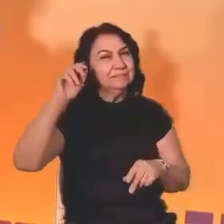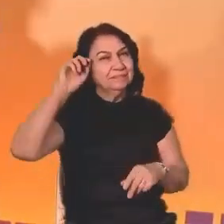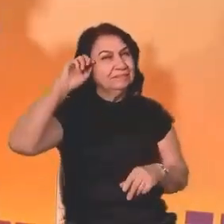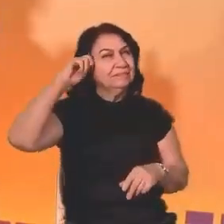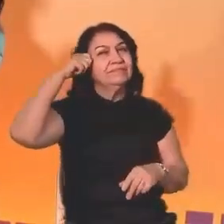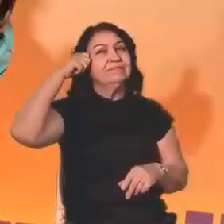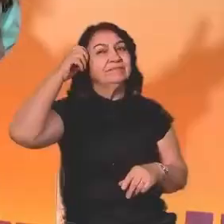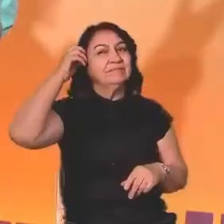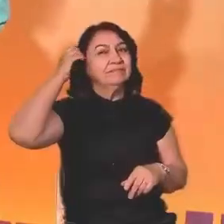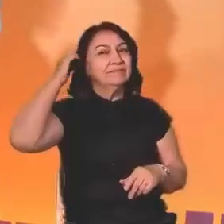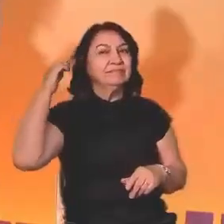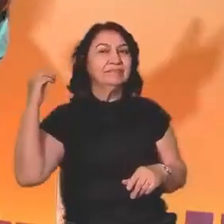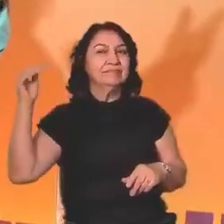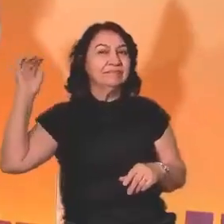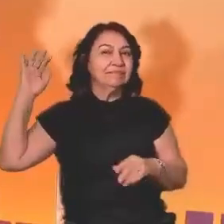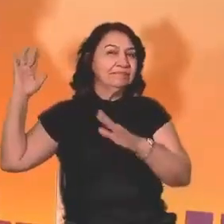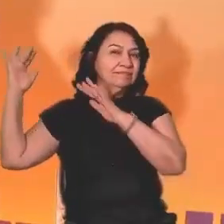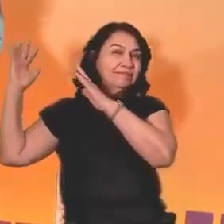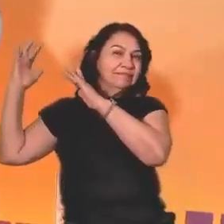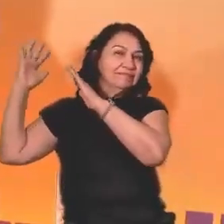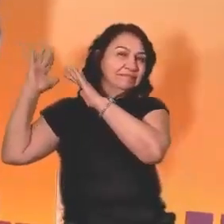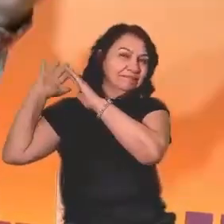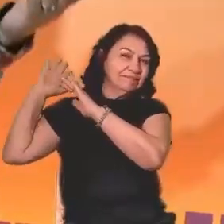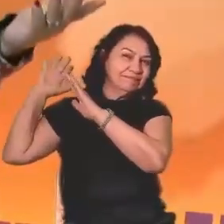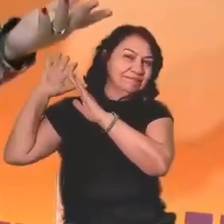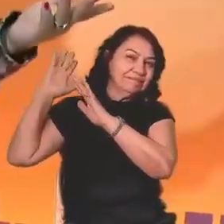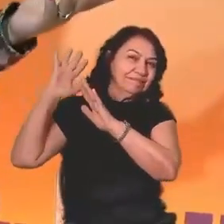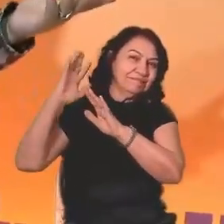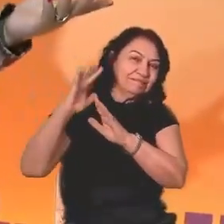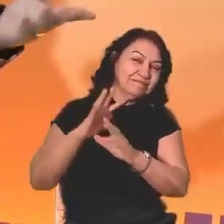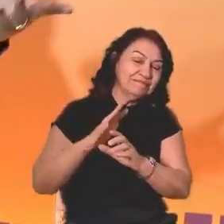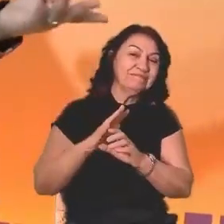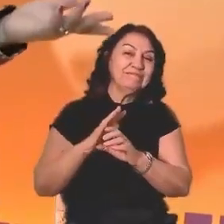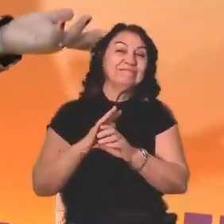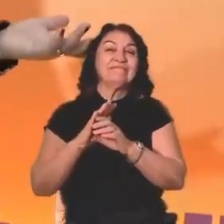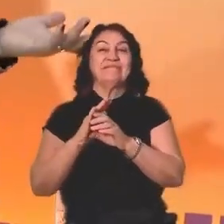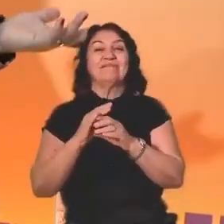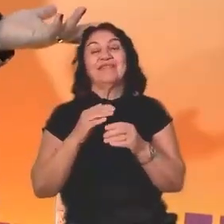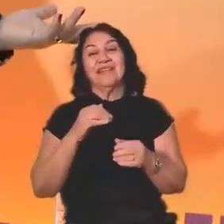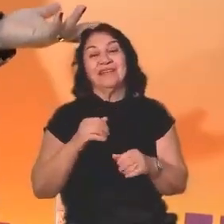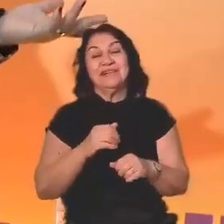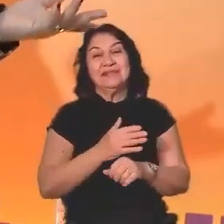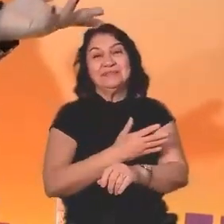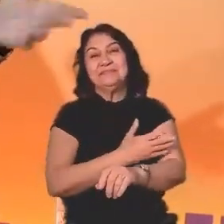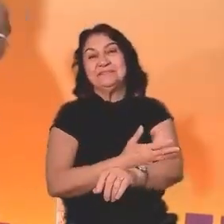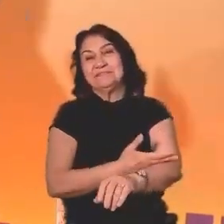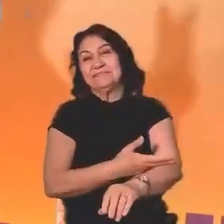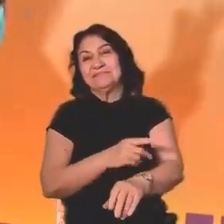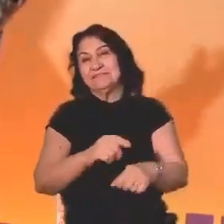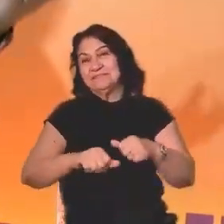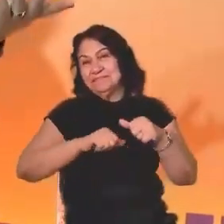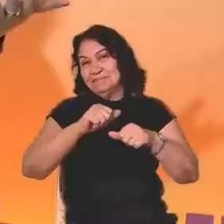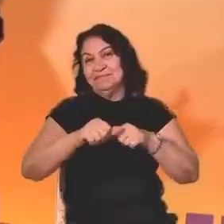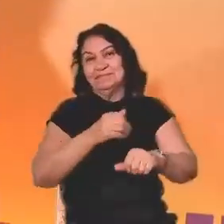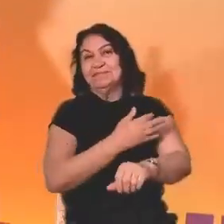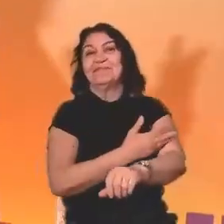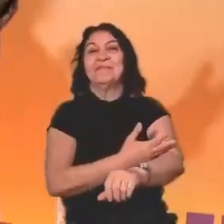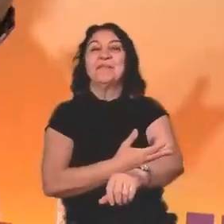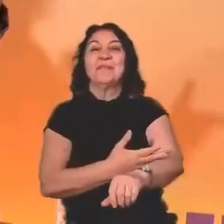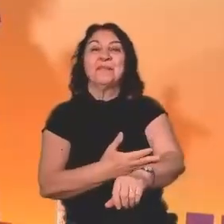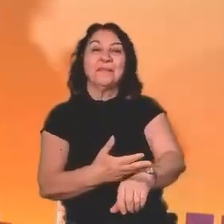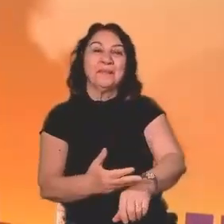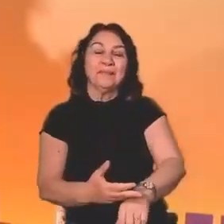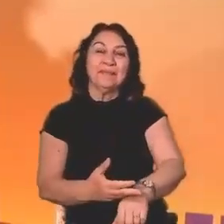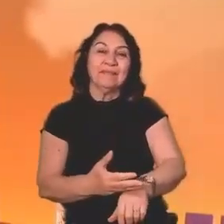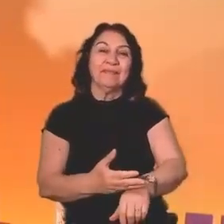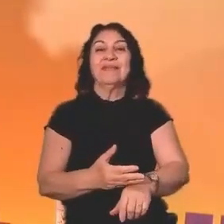aqueles que vieram há mais tempo foram até embranquecidos, né, como Machado de Assis. Colocaram ele embranquecido